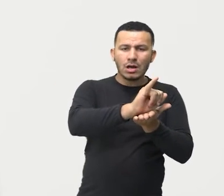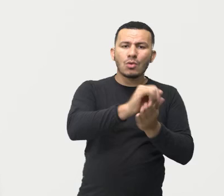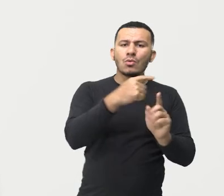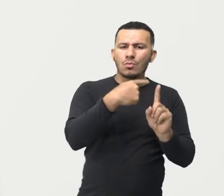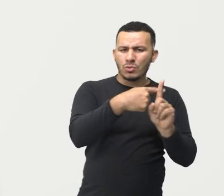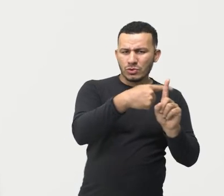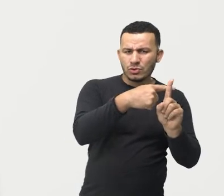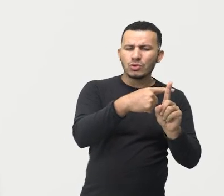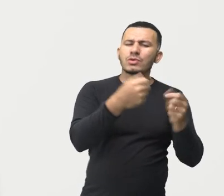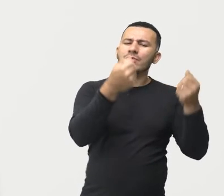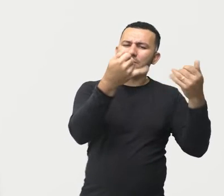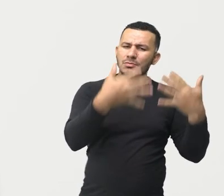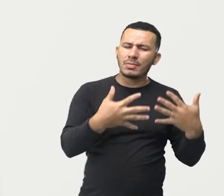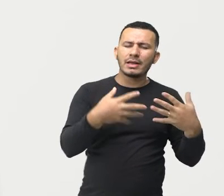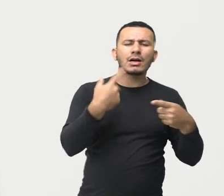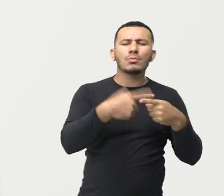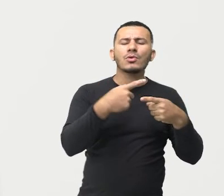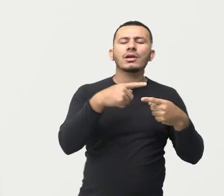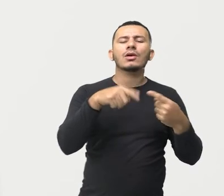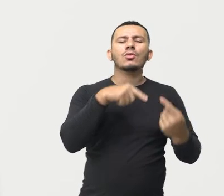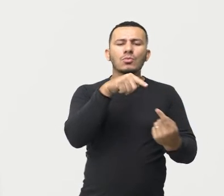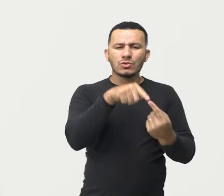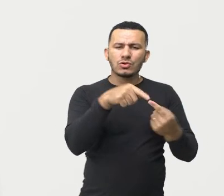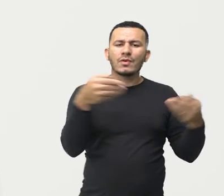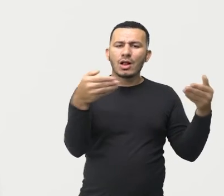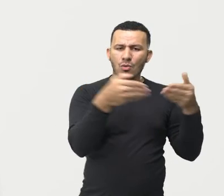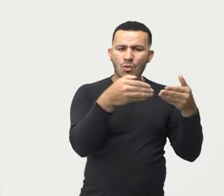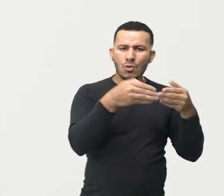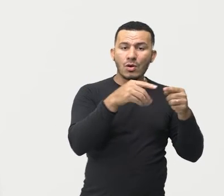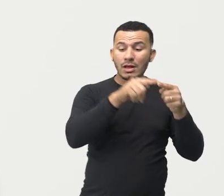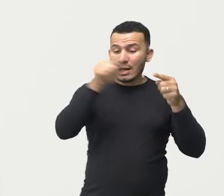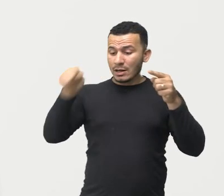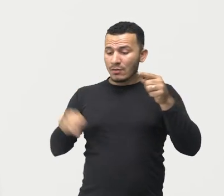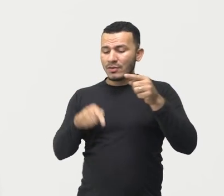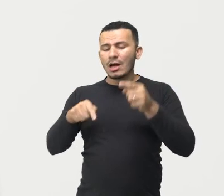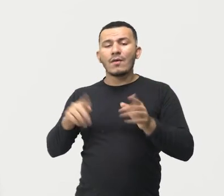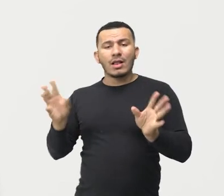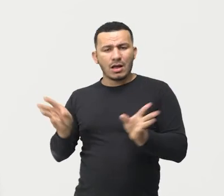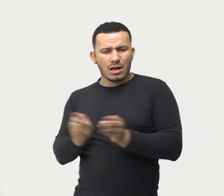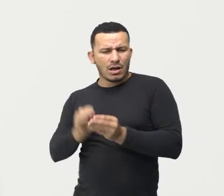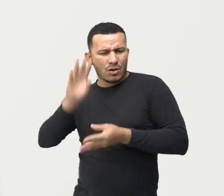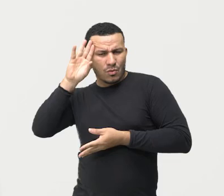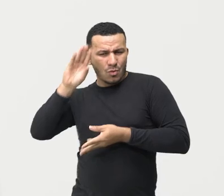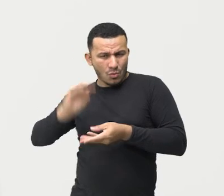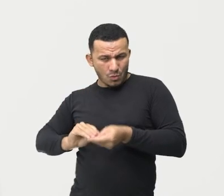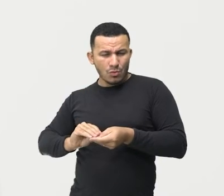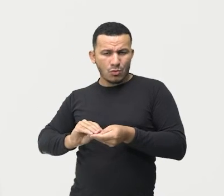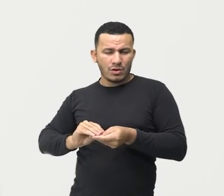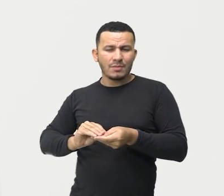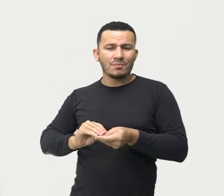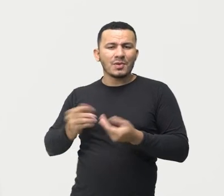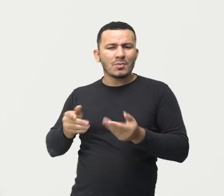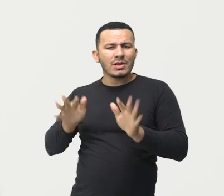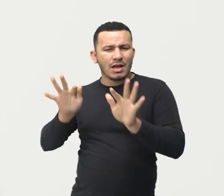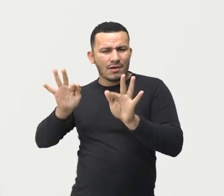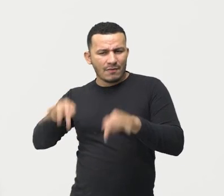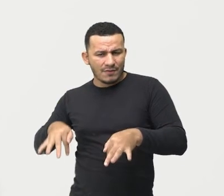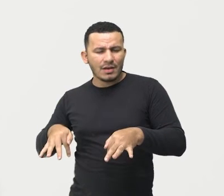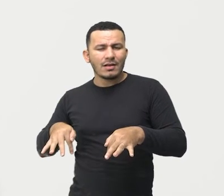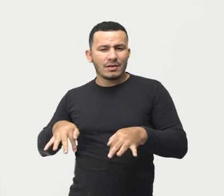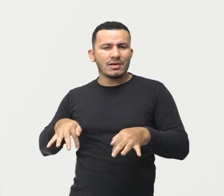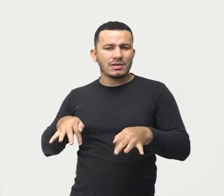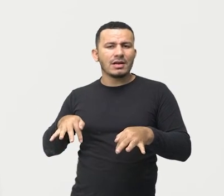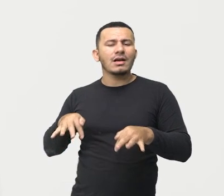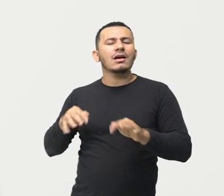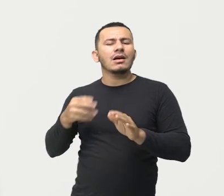introdução positiva, explica por que ela concorda e no final ela retoma para concluir, né? E se despede de maneira